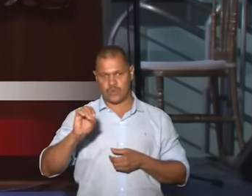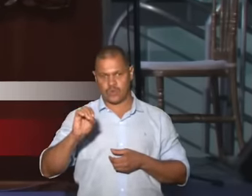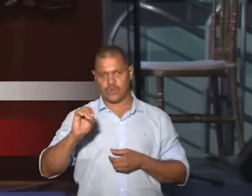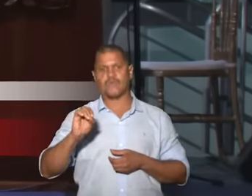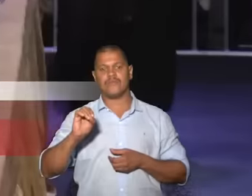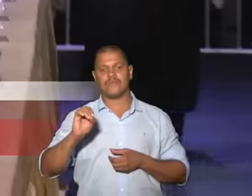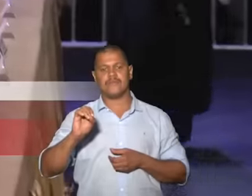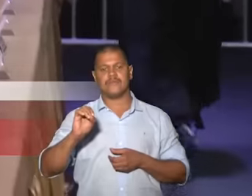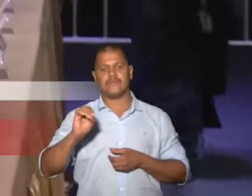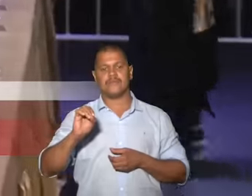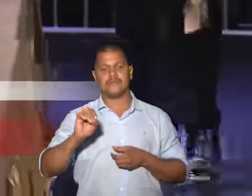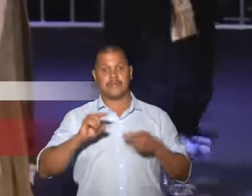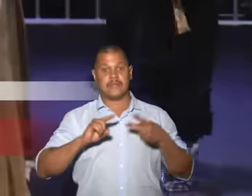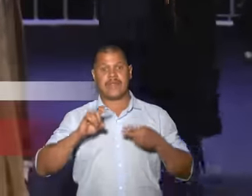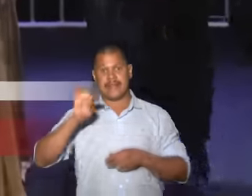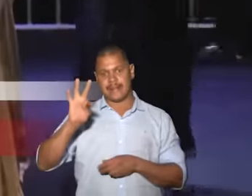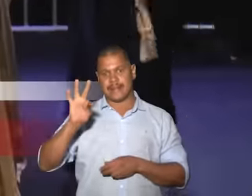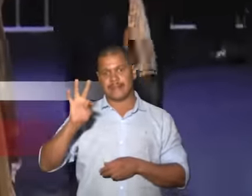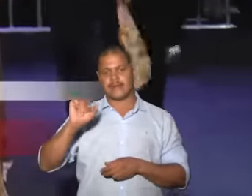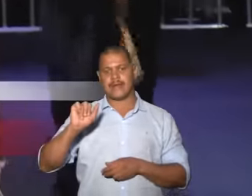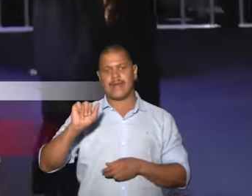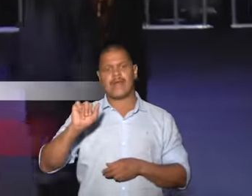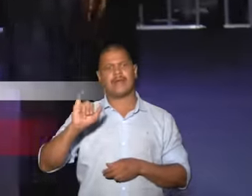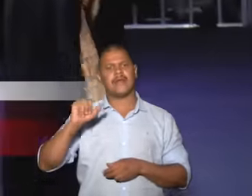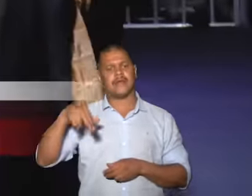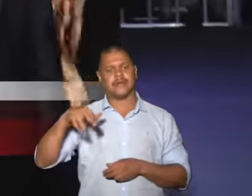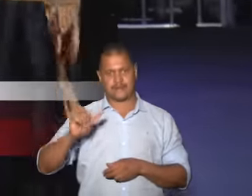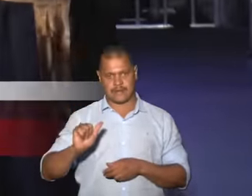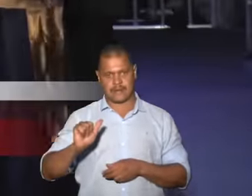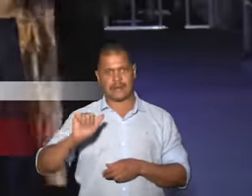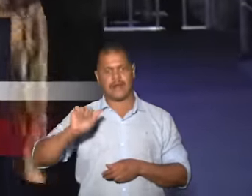Tainá Clara de Araújo.